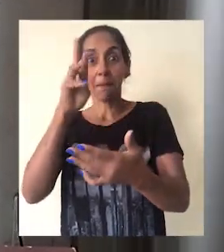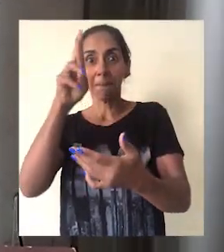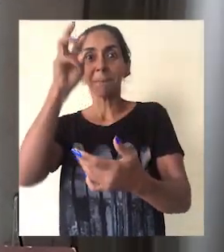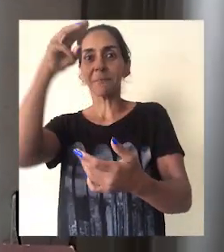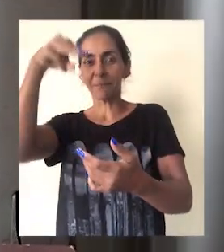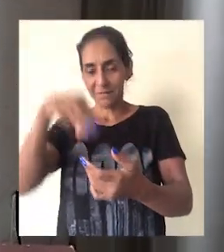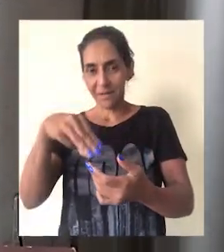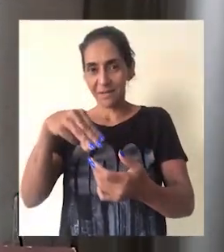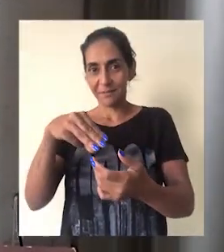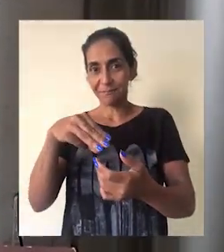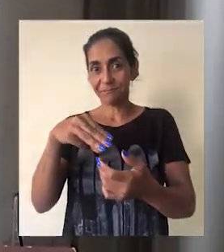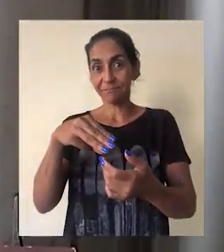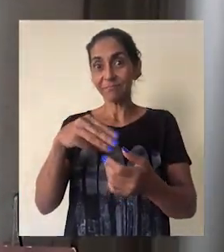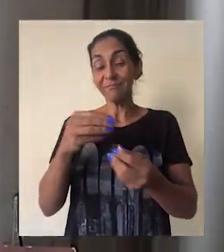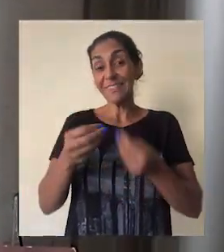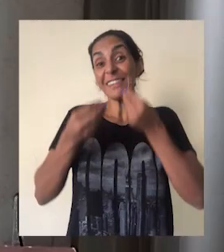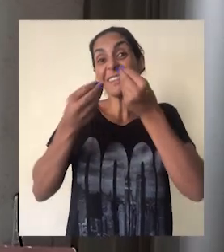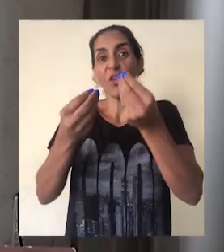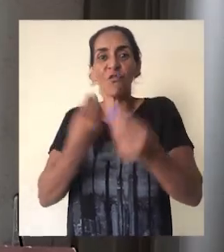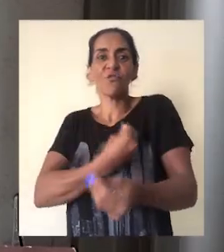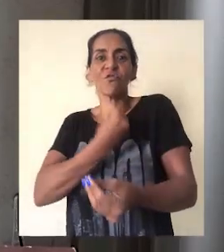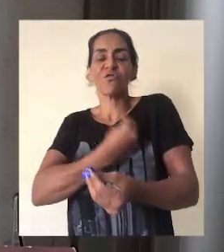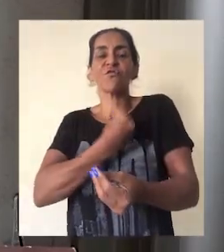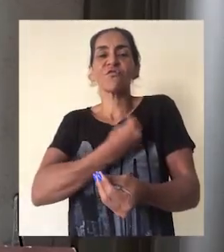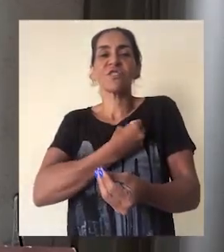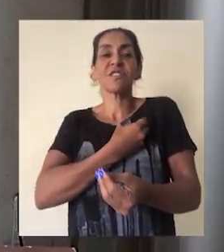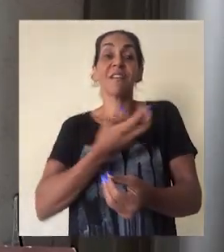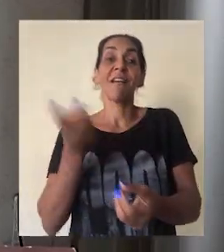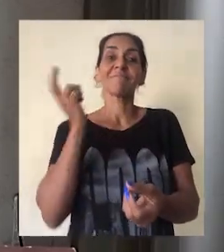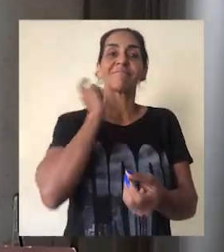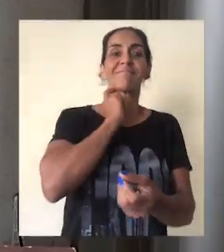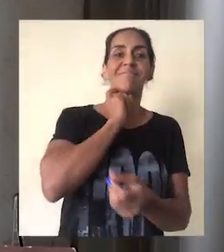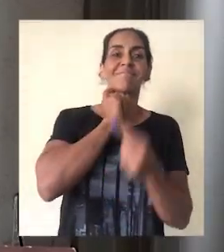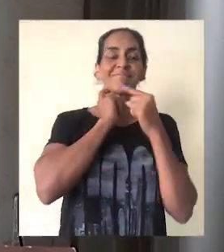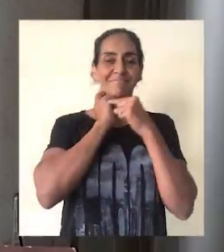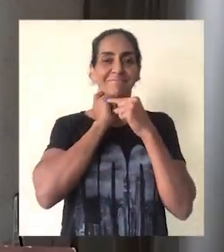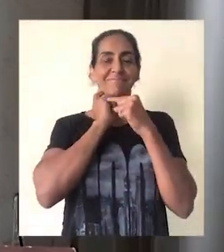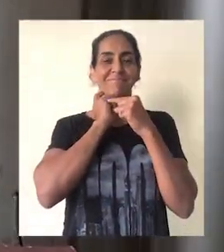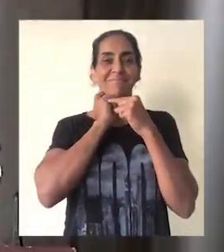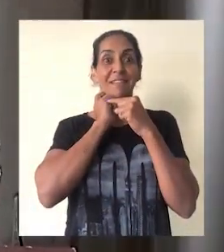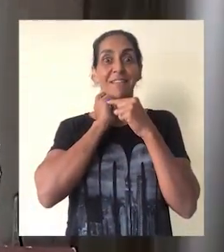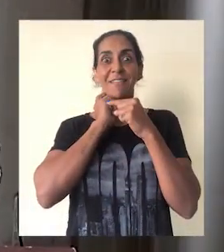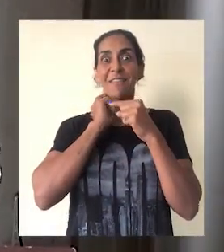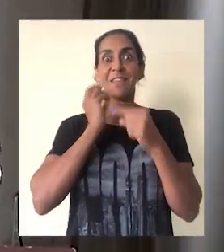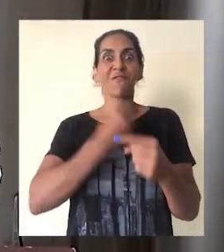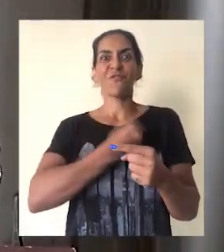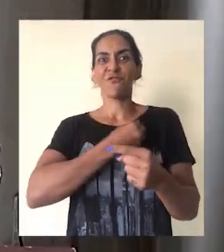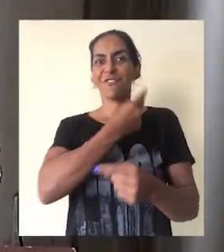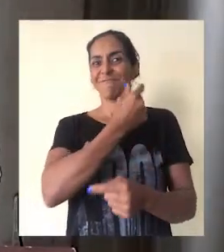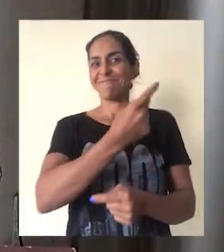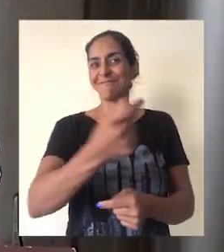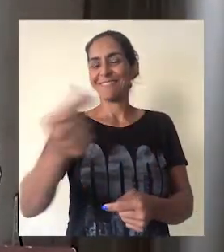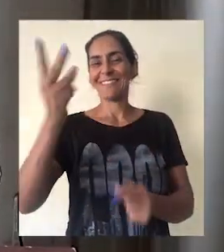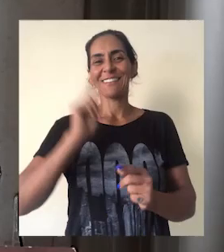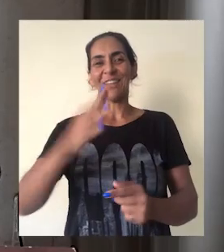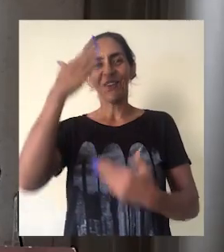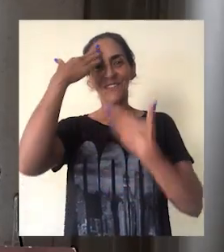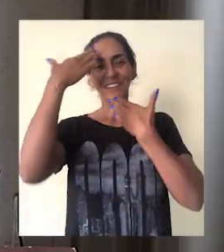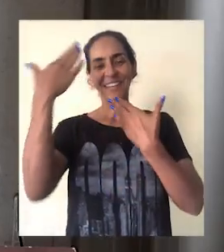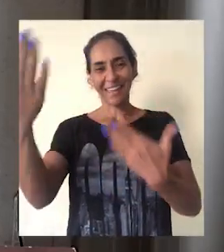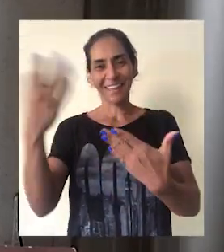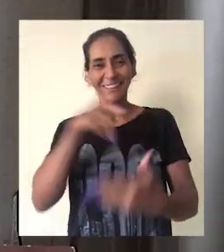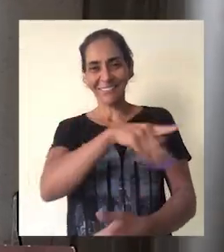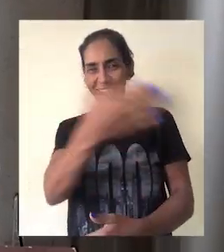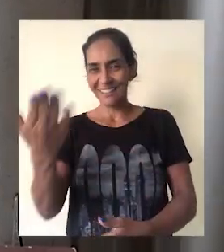somente a Drácula, mas um clássico literário genial e imortal. Obrigada por ver o vídeo até aqui. Espero que você